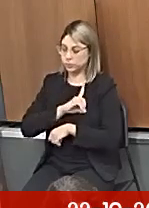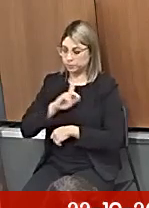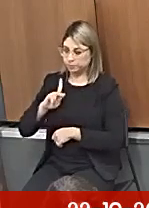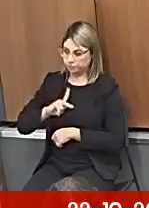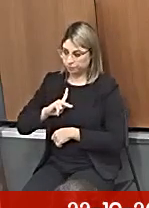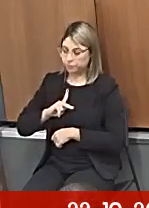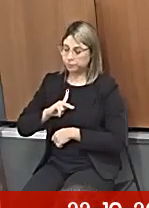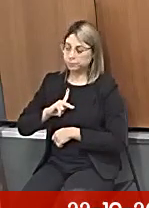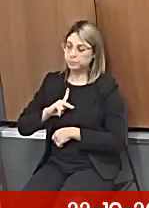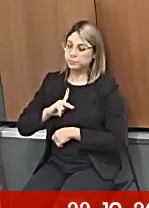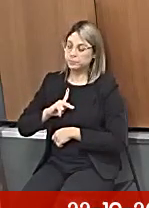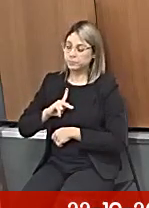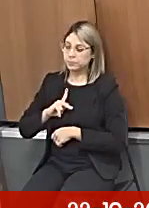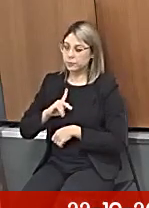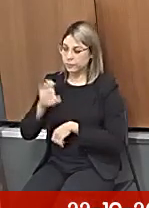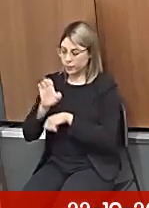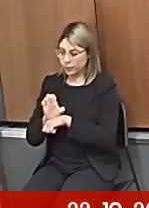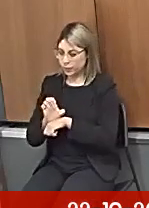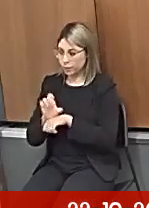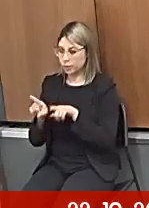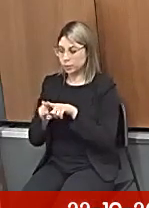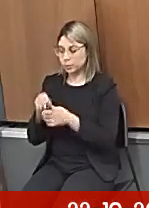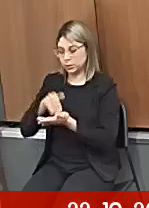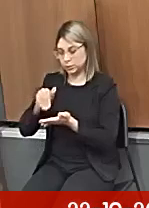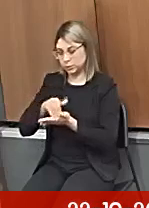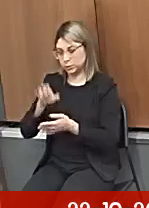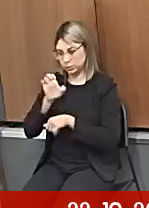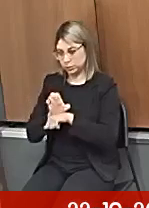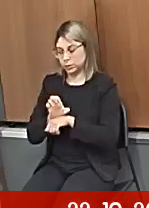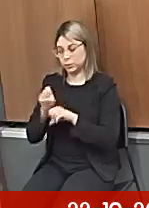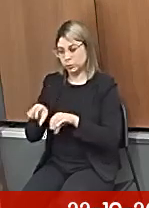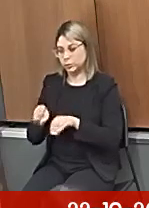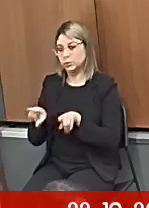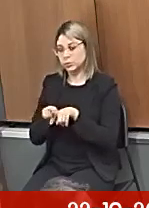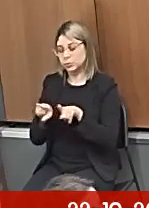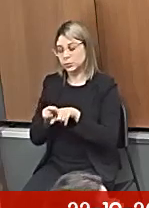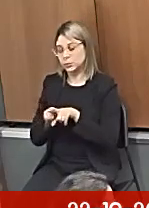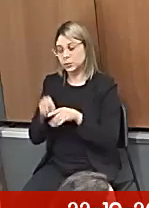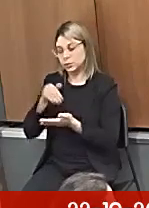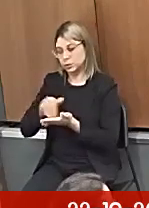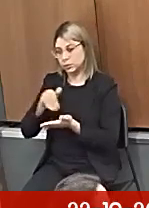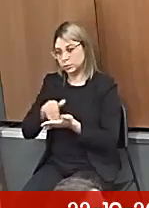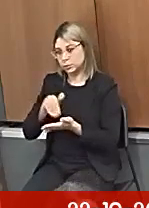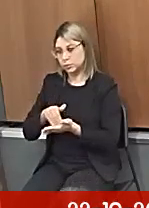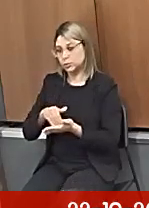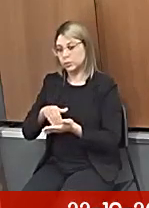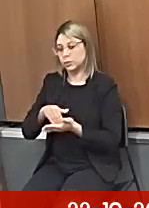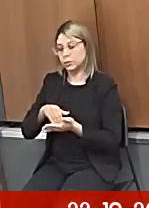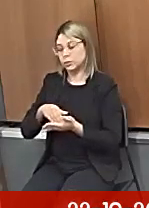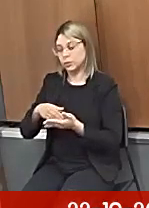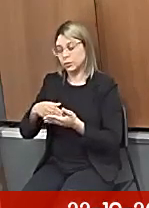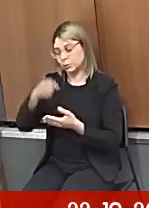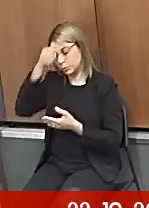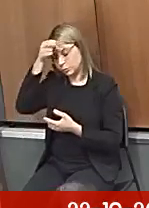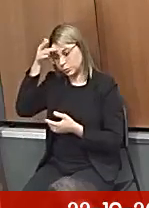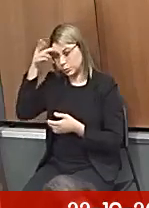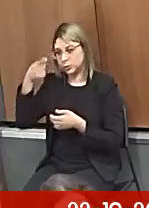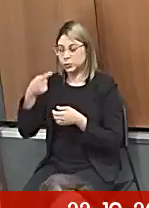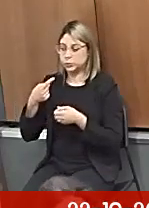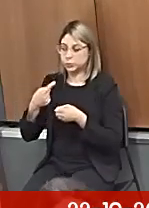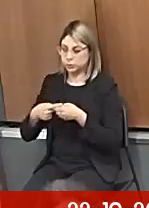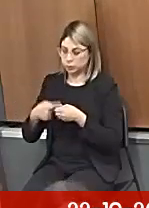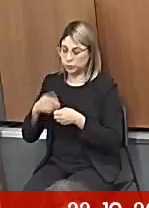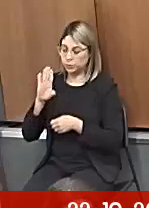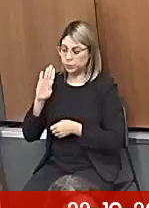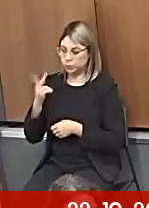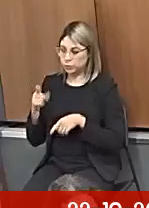Ministério Público do Estado, a Secretaria de Estado de Educação, a Secretaria Municipal de Educação de Belo Horizonte e a Câmara Municipal de